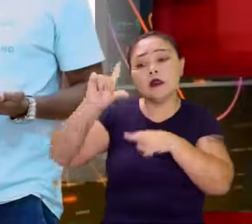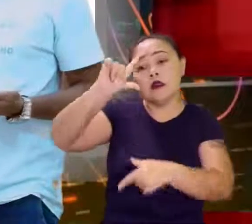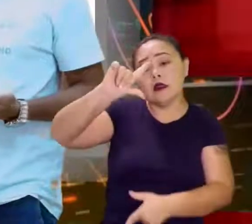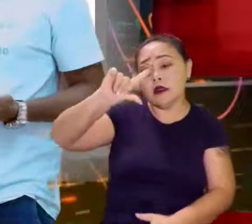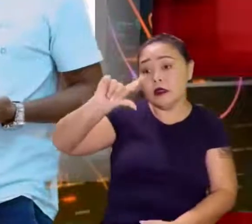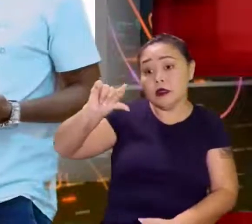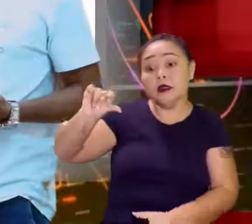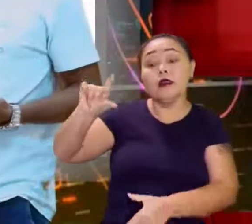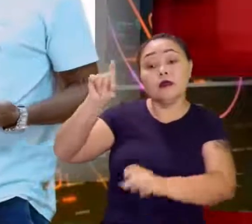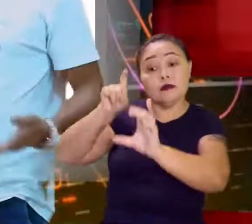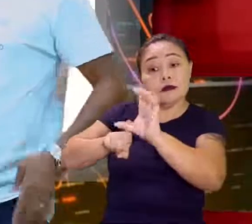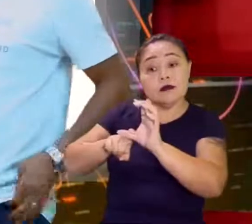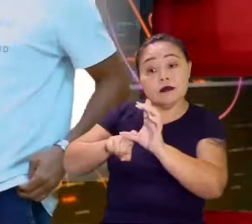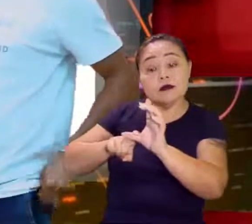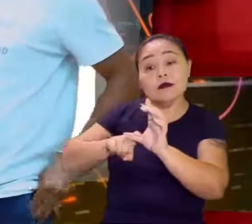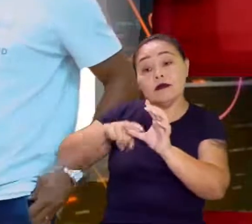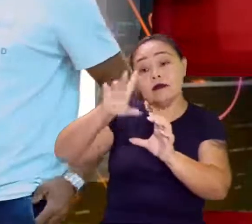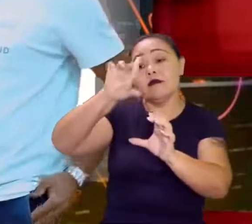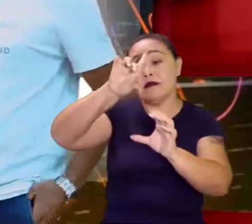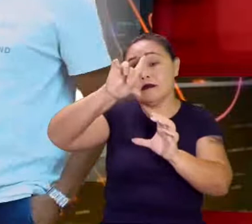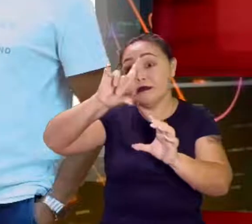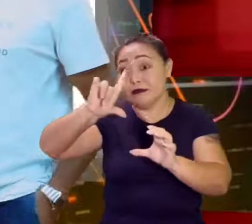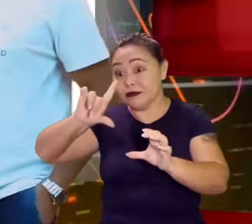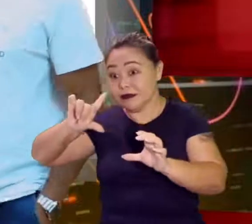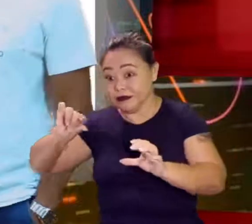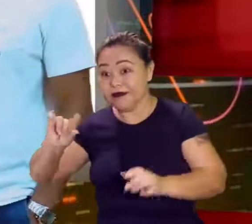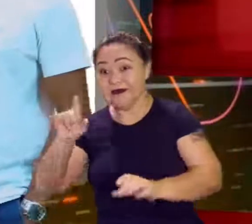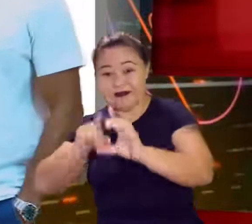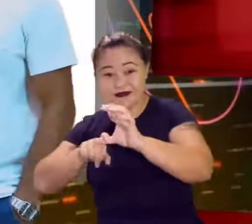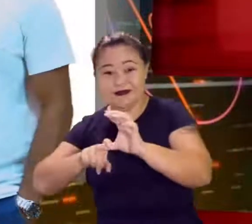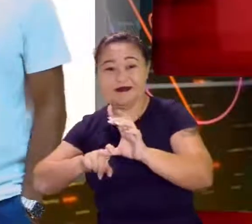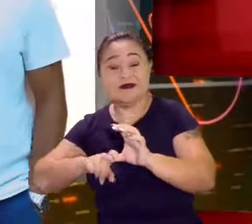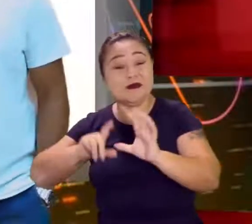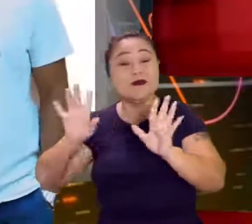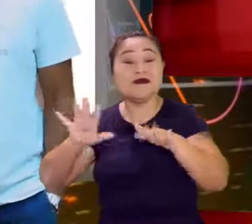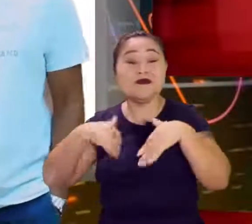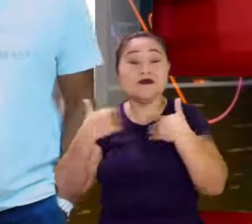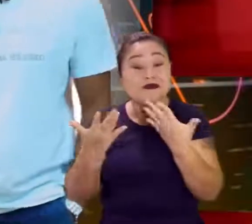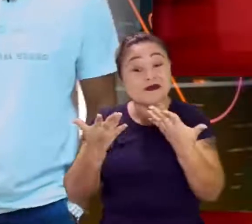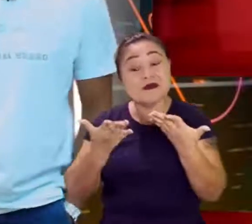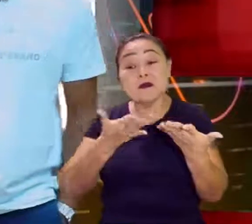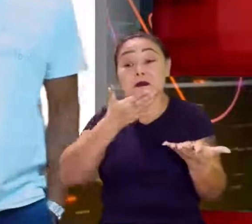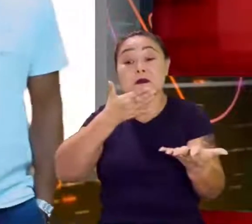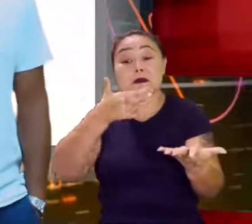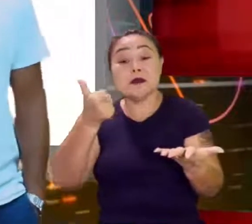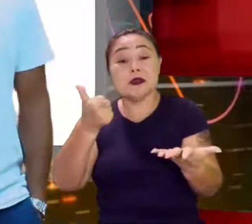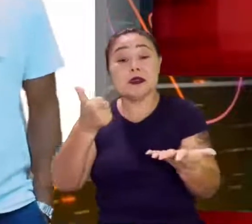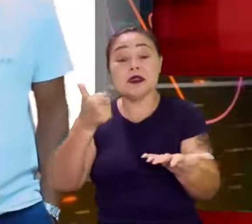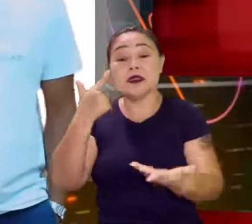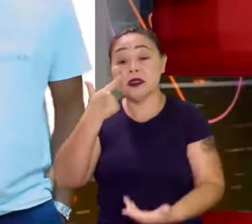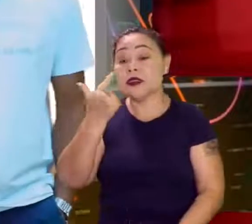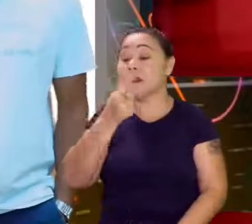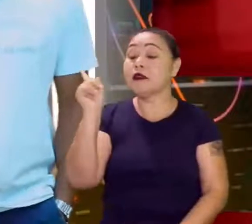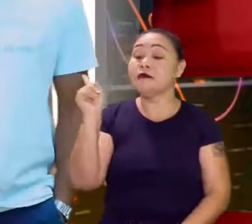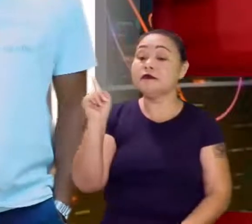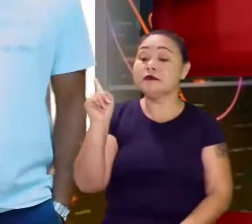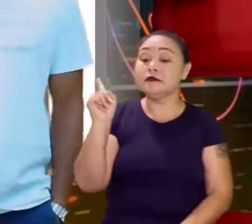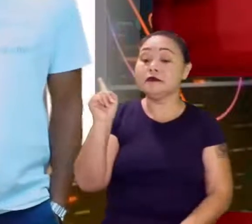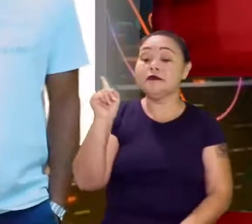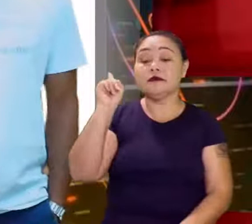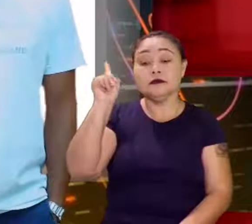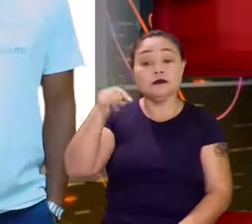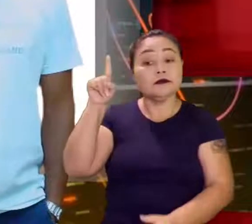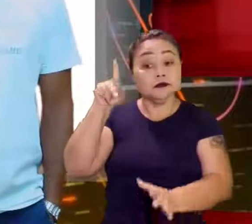diminuindo a minha dívida, não é? É. Tá decrescente a minha dívida. Não, tá melhorando, né? Então olha lá na telinha.